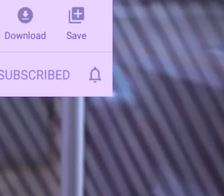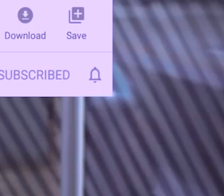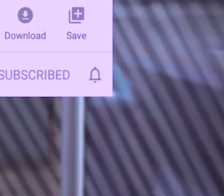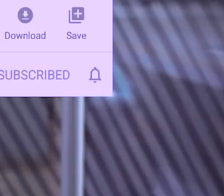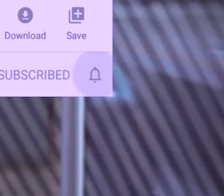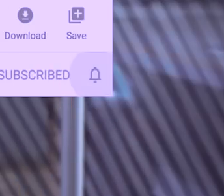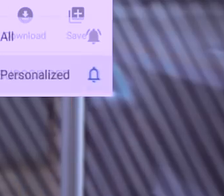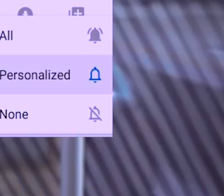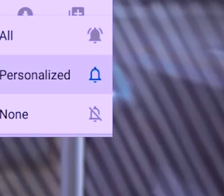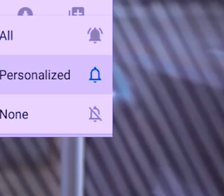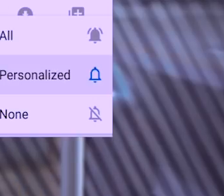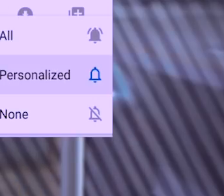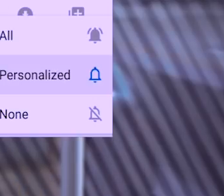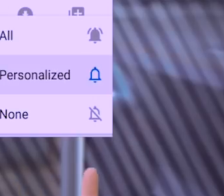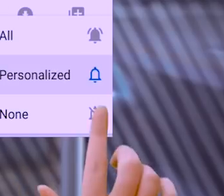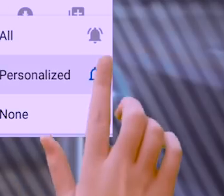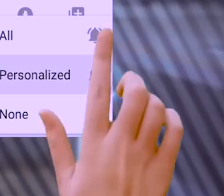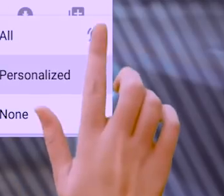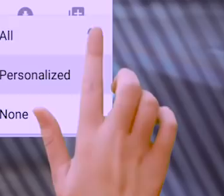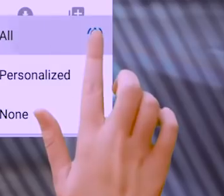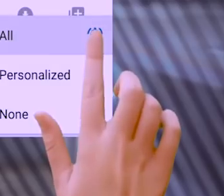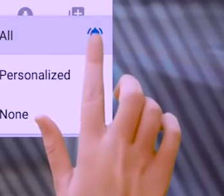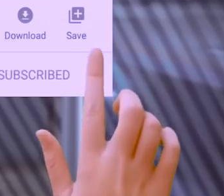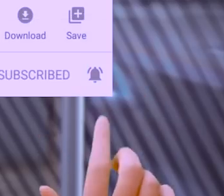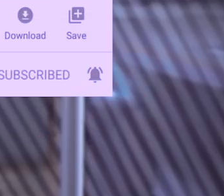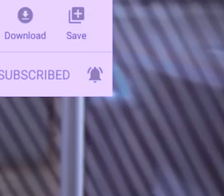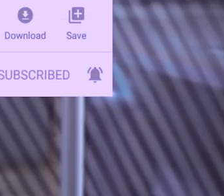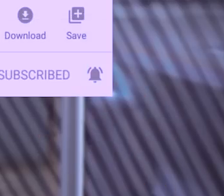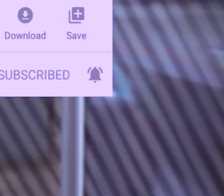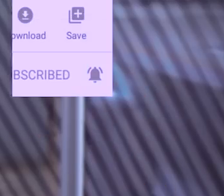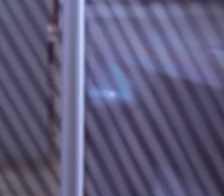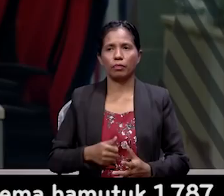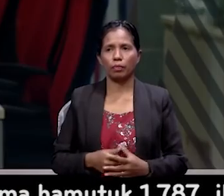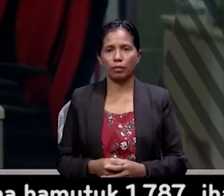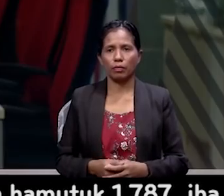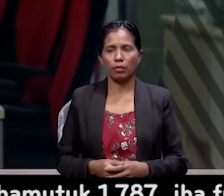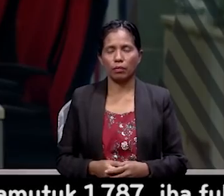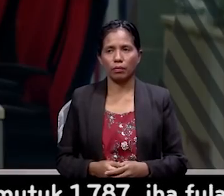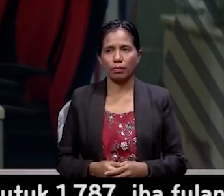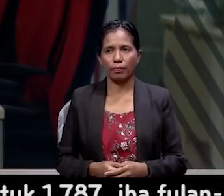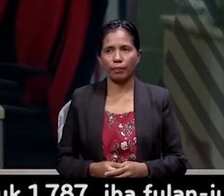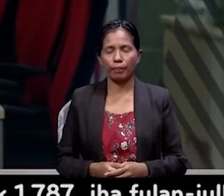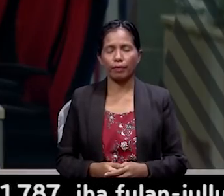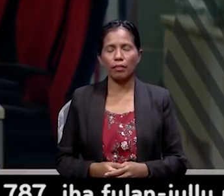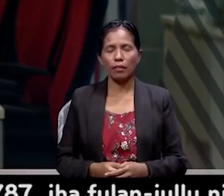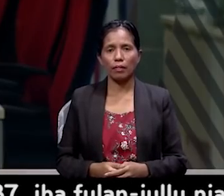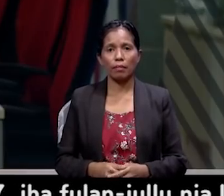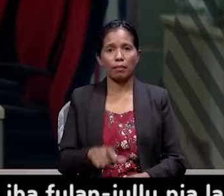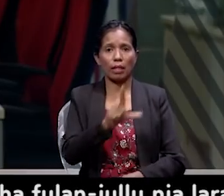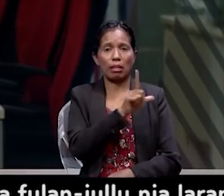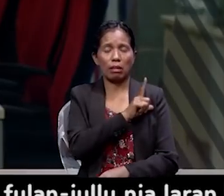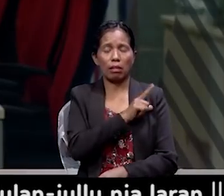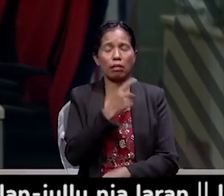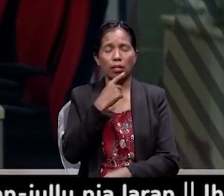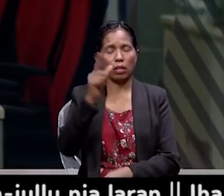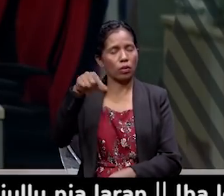no hanehan butang notificação atunune la bele la com informação fon husiami. Lere Anan Timur considera